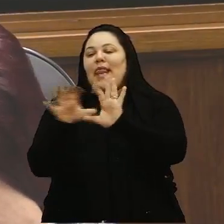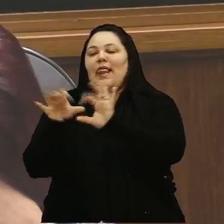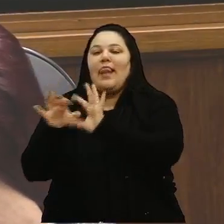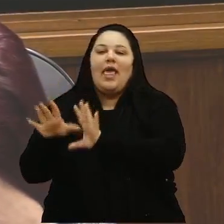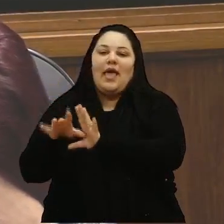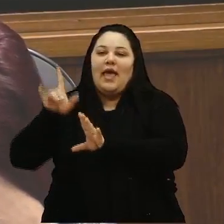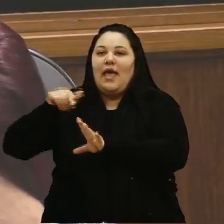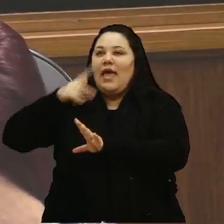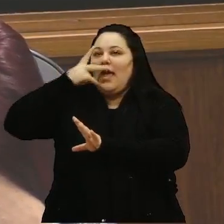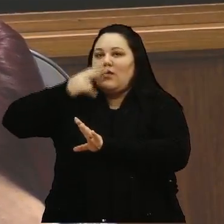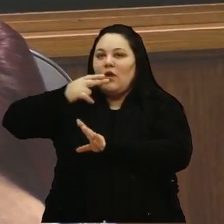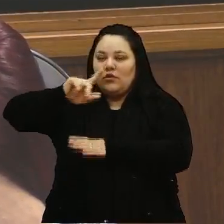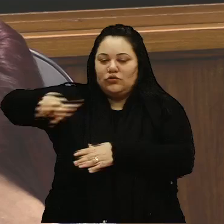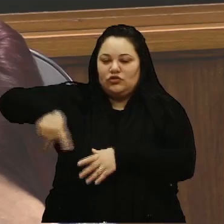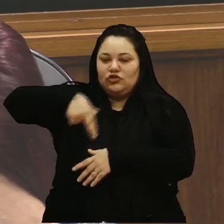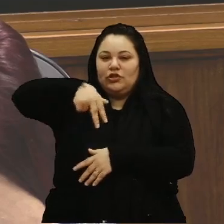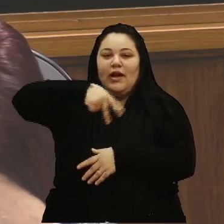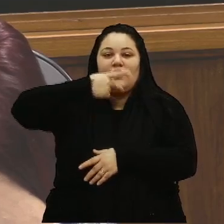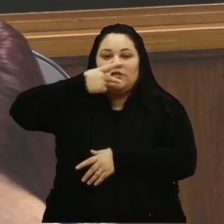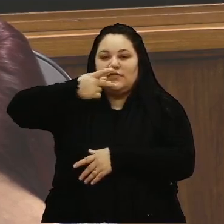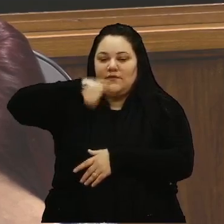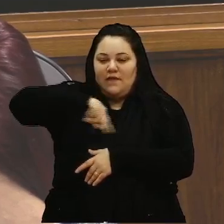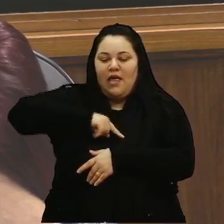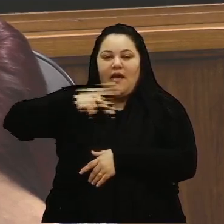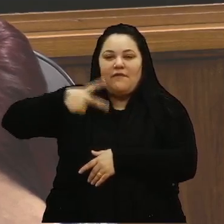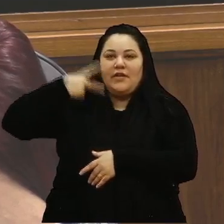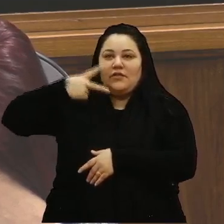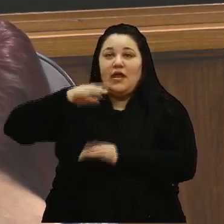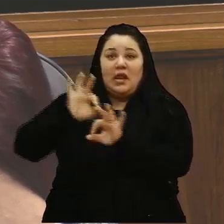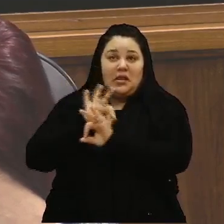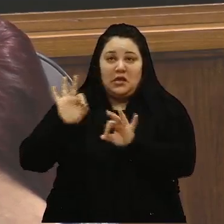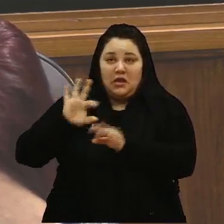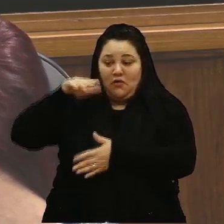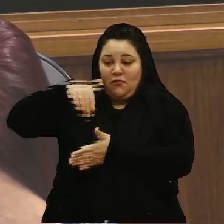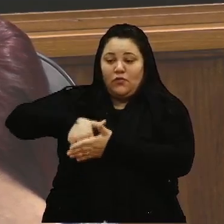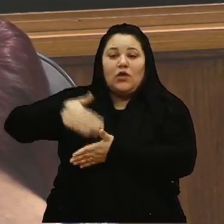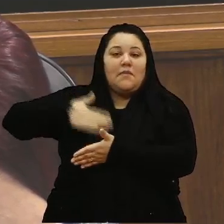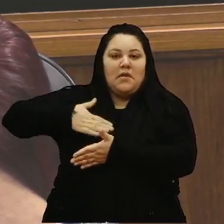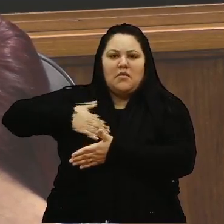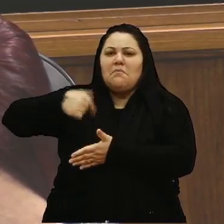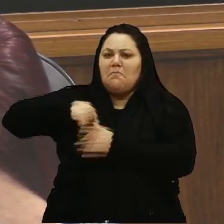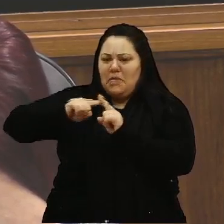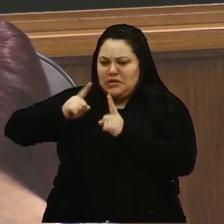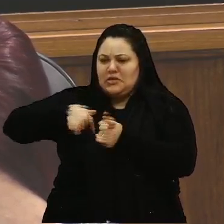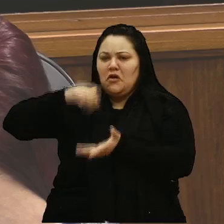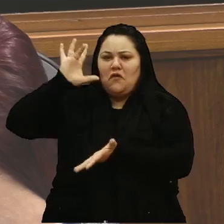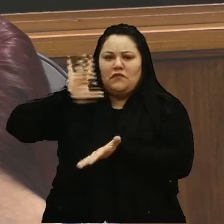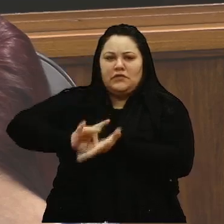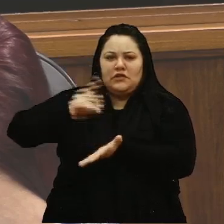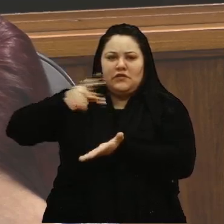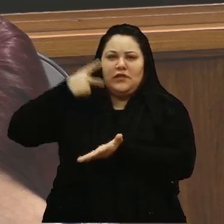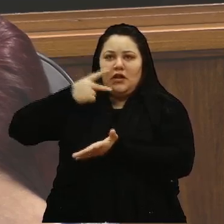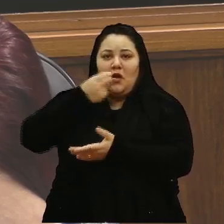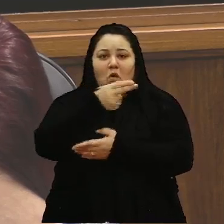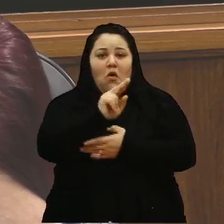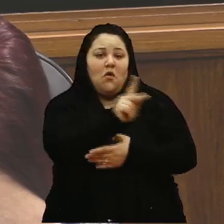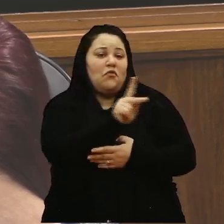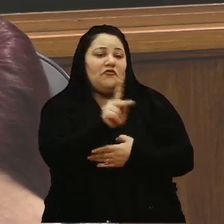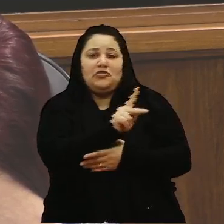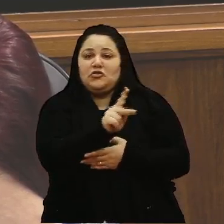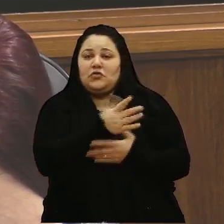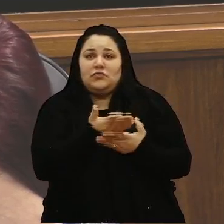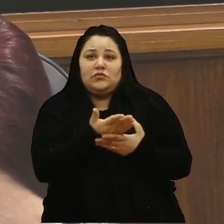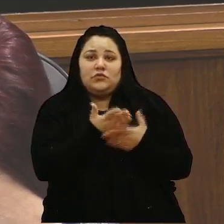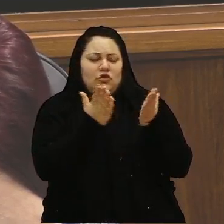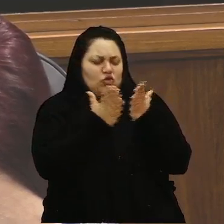aqui e falasse: a partir de hoje sou vereadora. Ninguém votou em mim, mas eu me declaro vereadora. Ou a professora